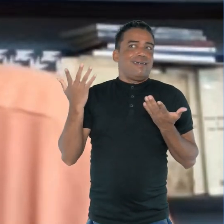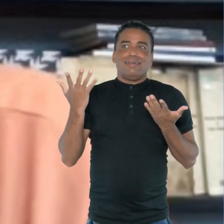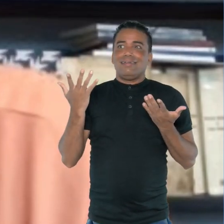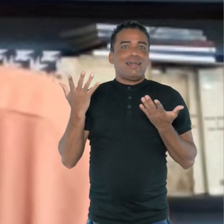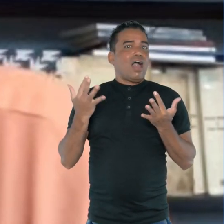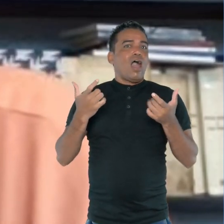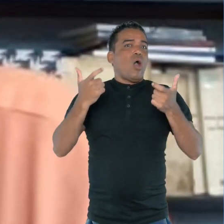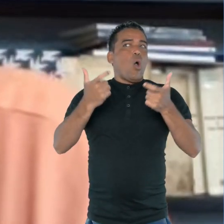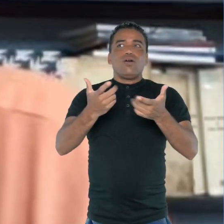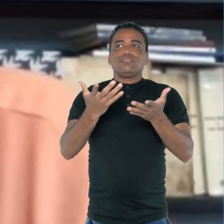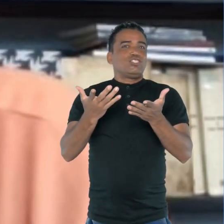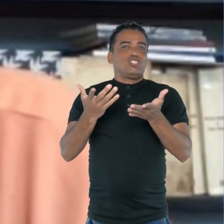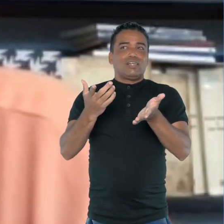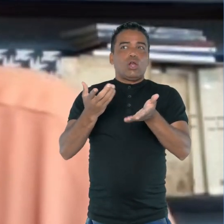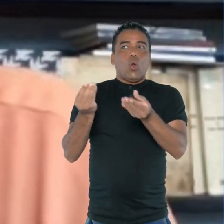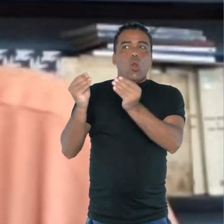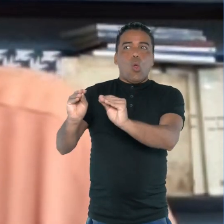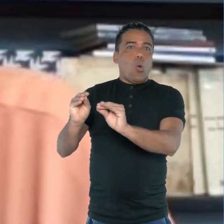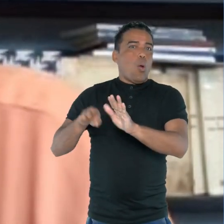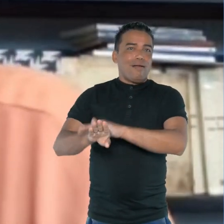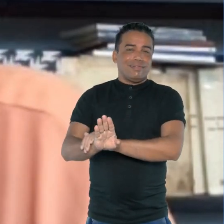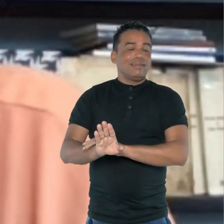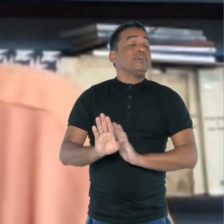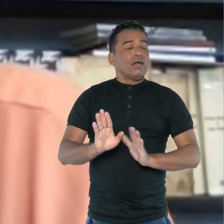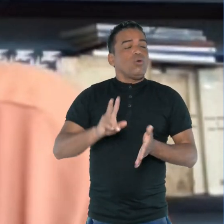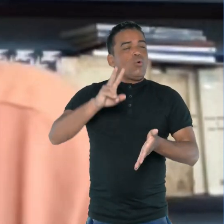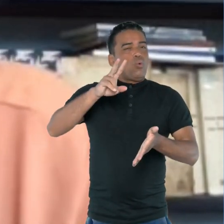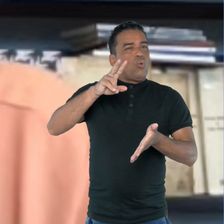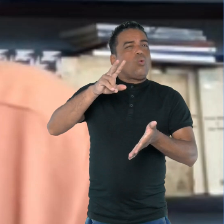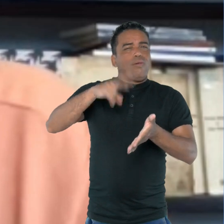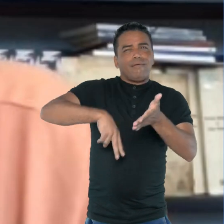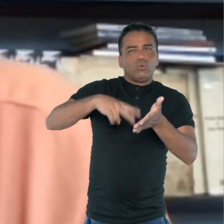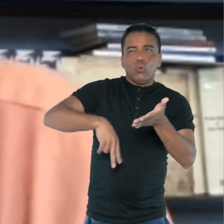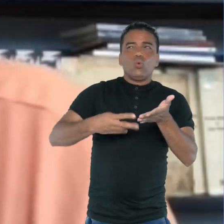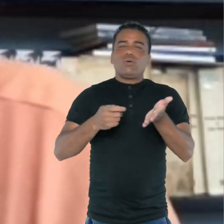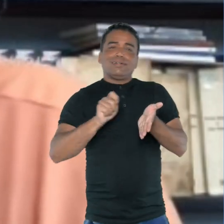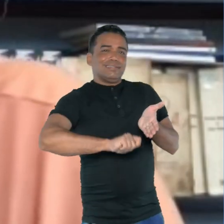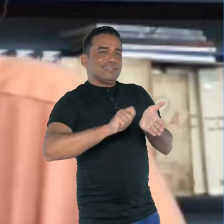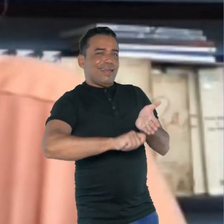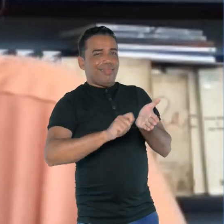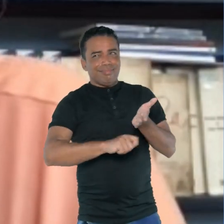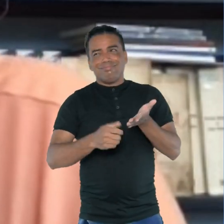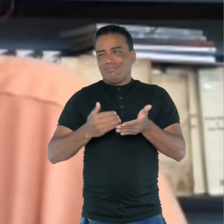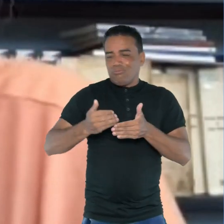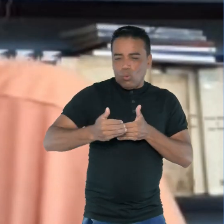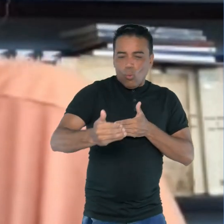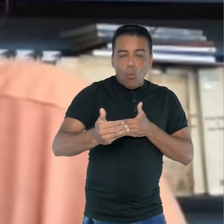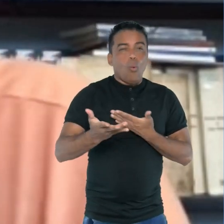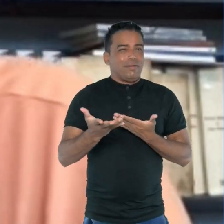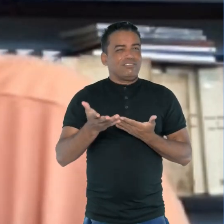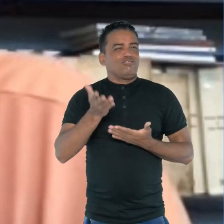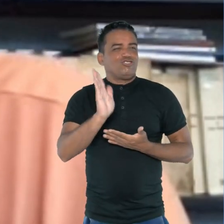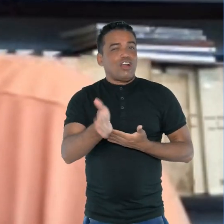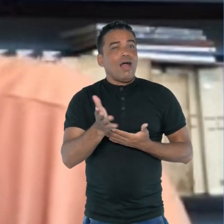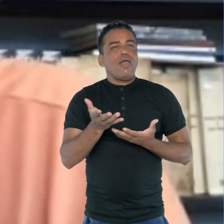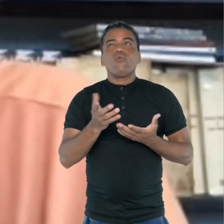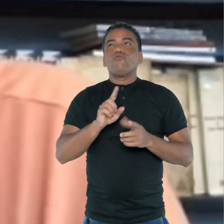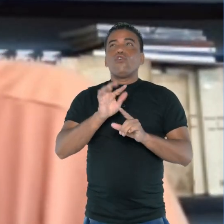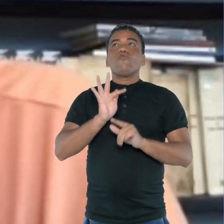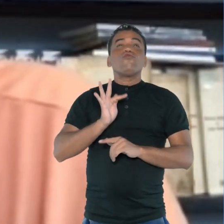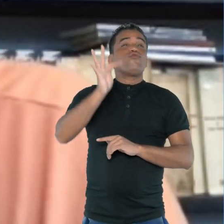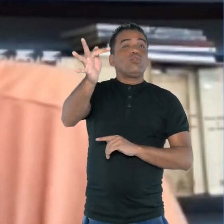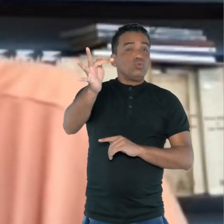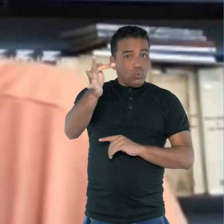parar, mas assim, eu já comecei ali eu já estava definido que eu queria